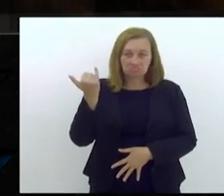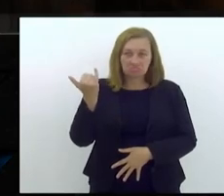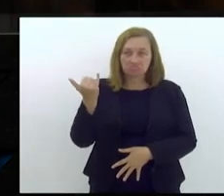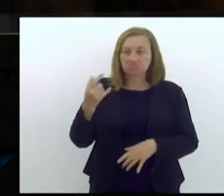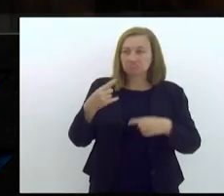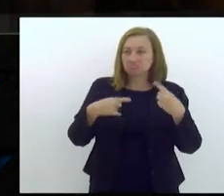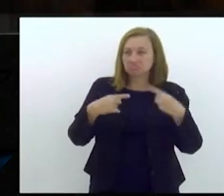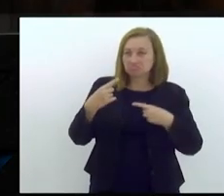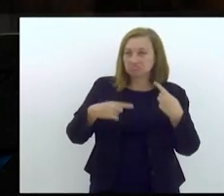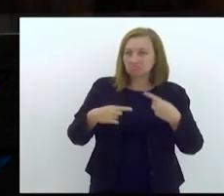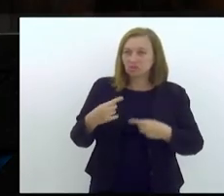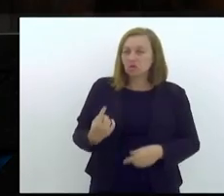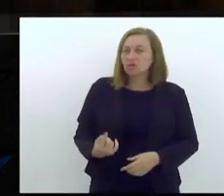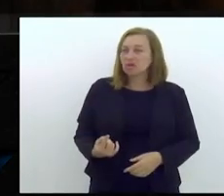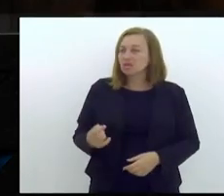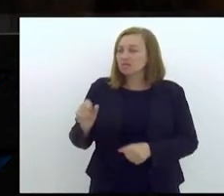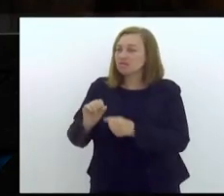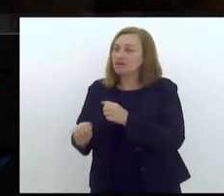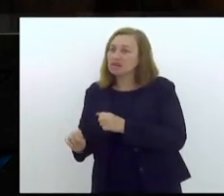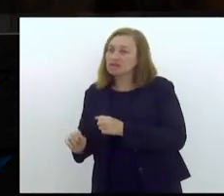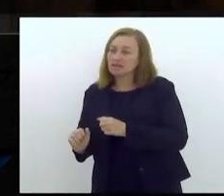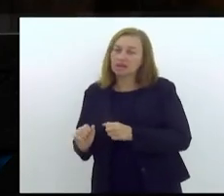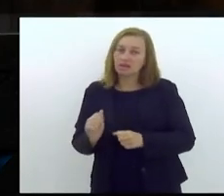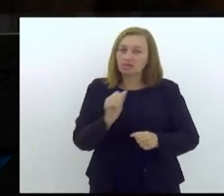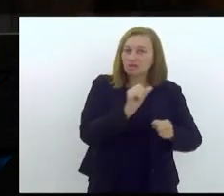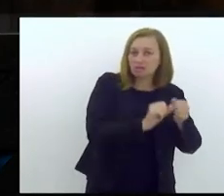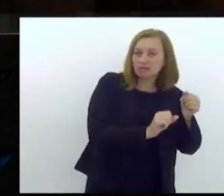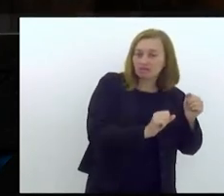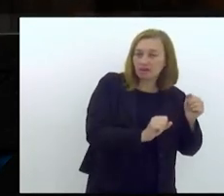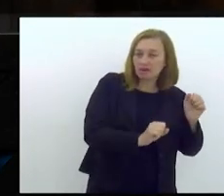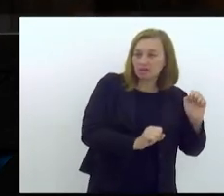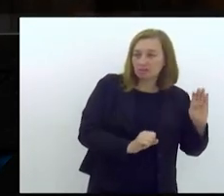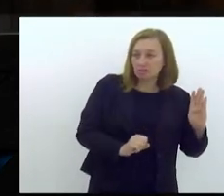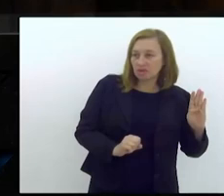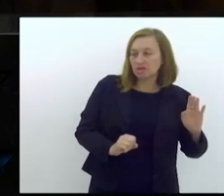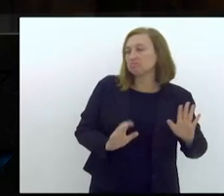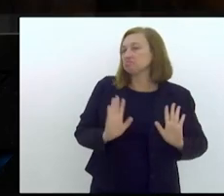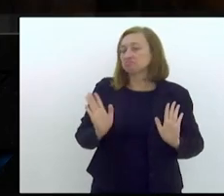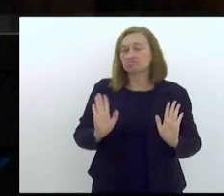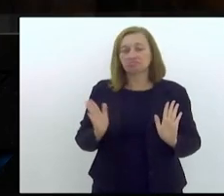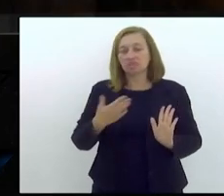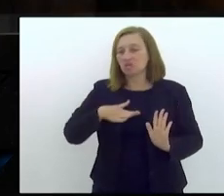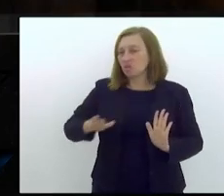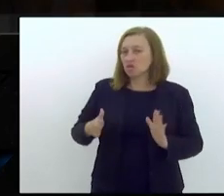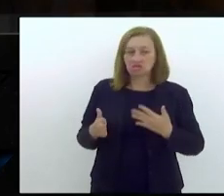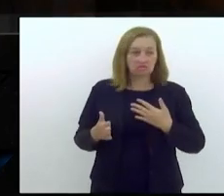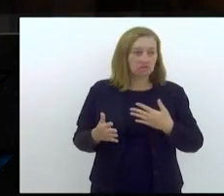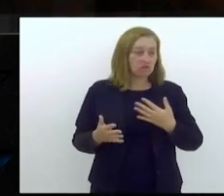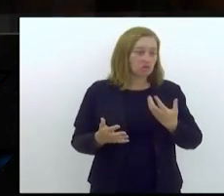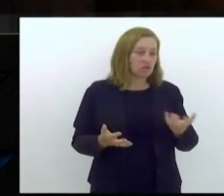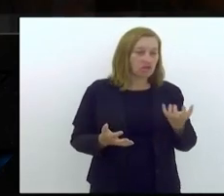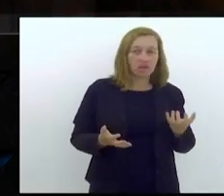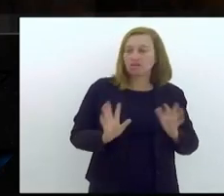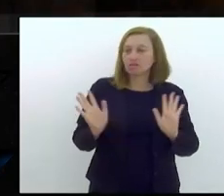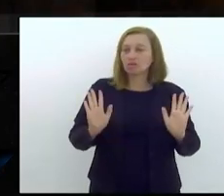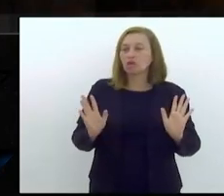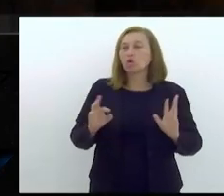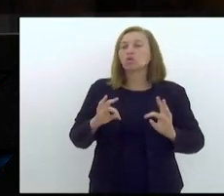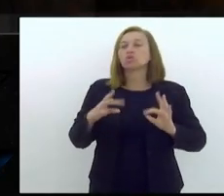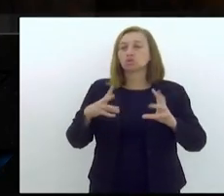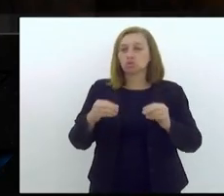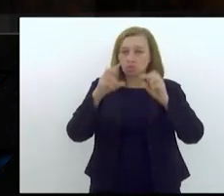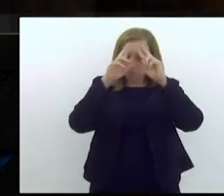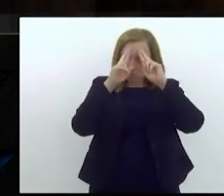o que um faz o que o outro não faz o que gosta o que não gosta tudo tem que ser feito é com respeito